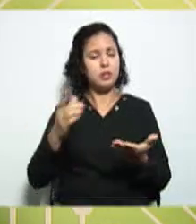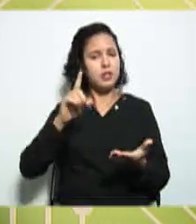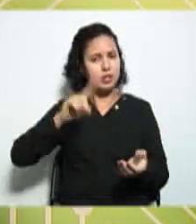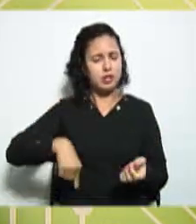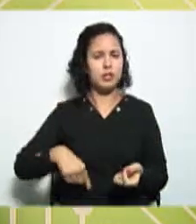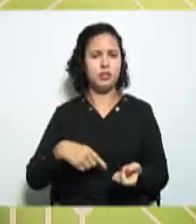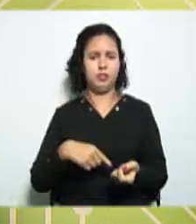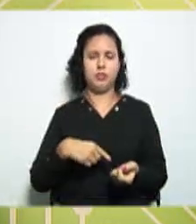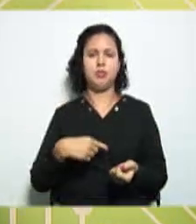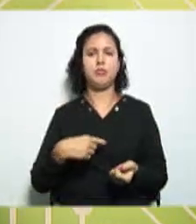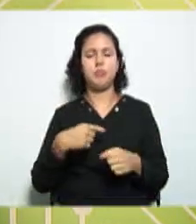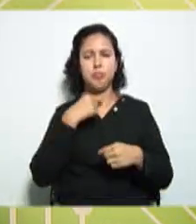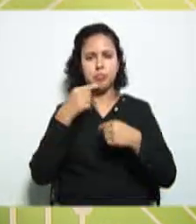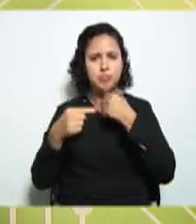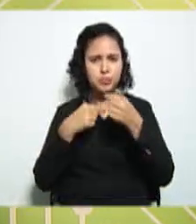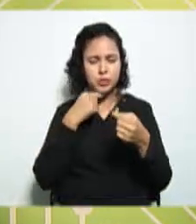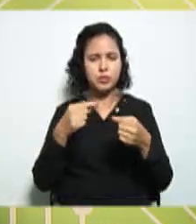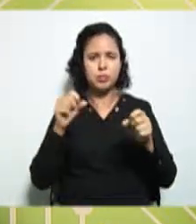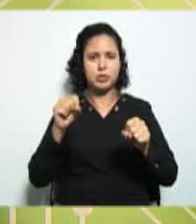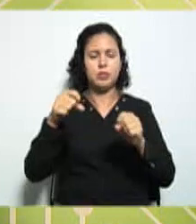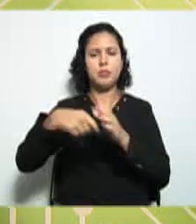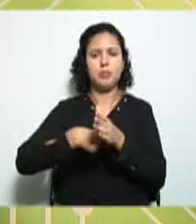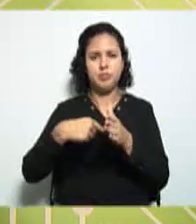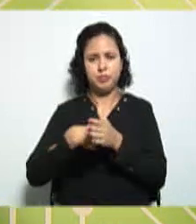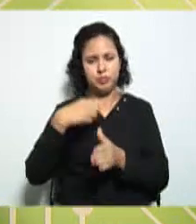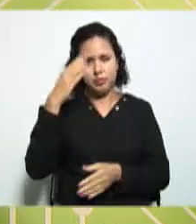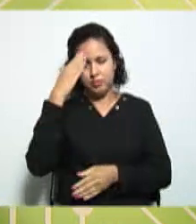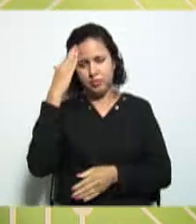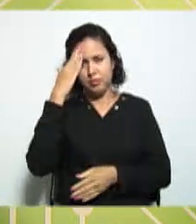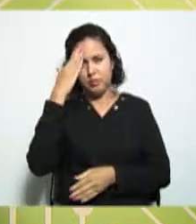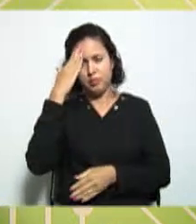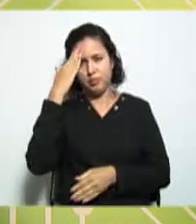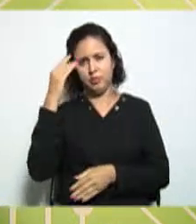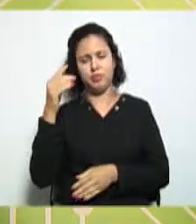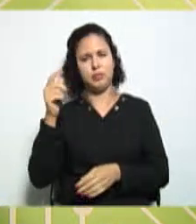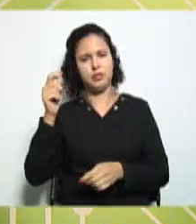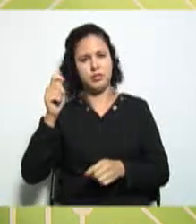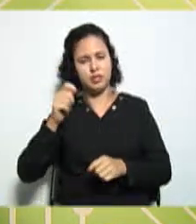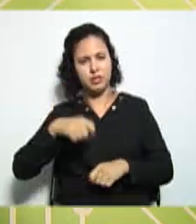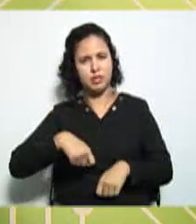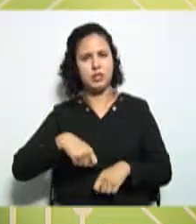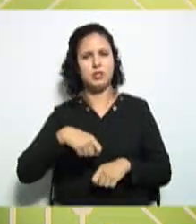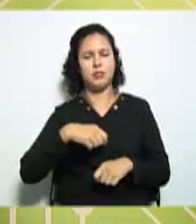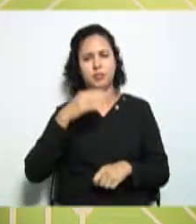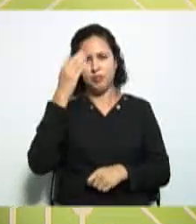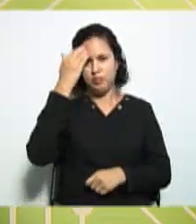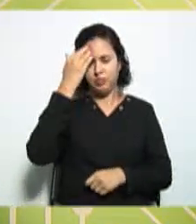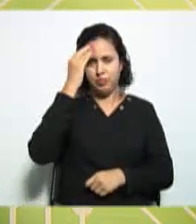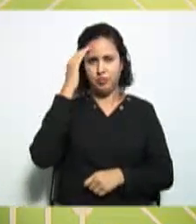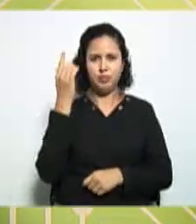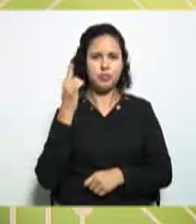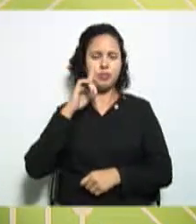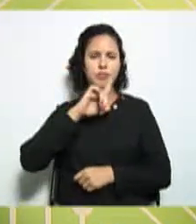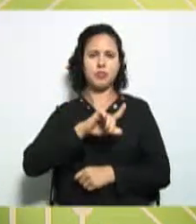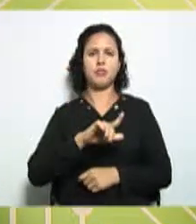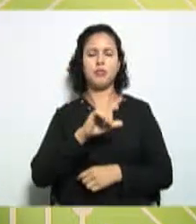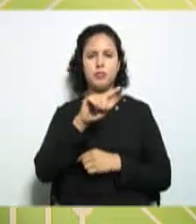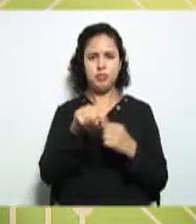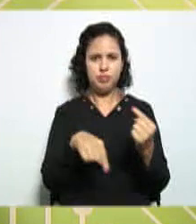as dúvidas, né? Para saber se a gente está compreendendo, se está conseguindo alcançar, né,